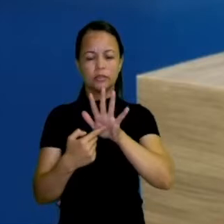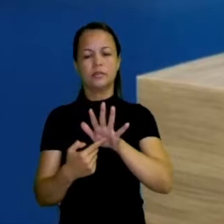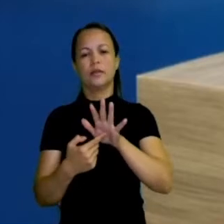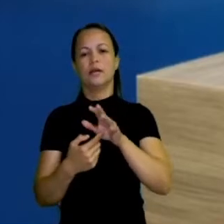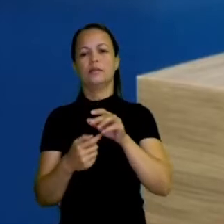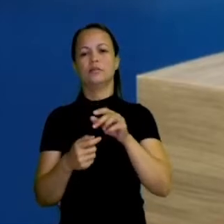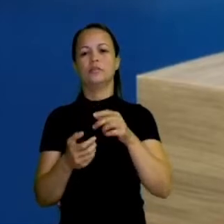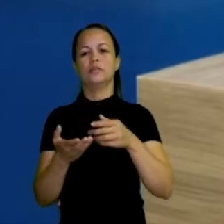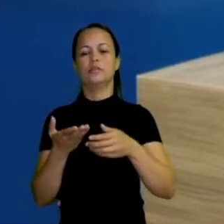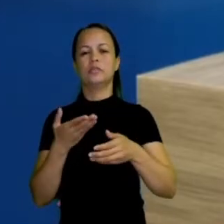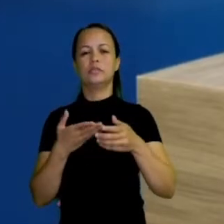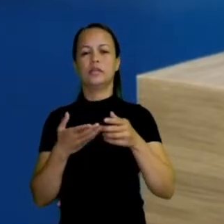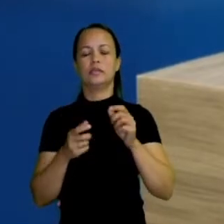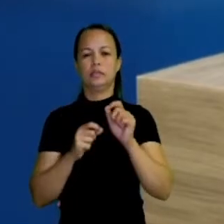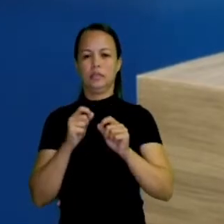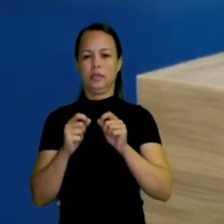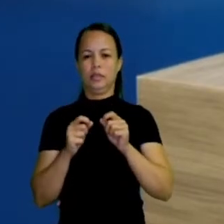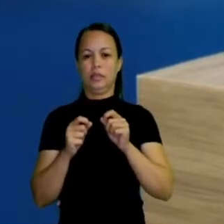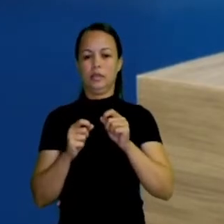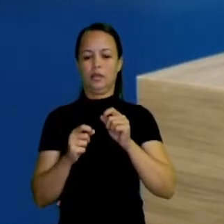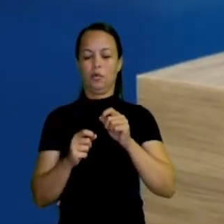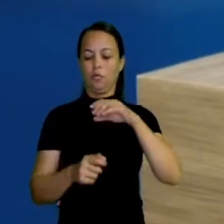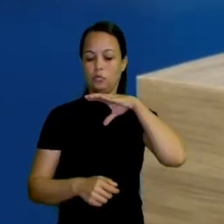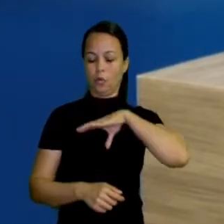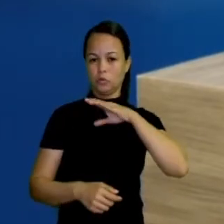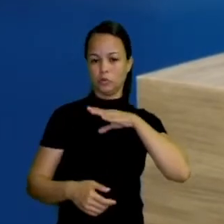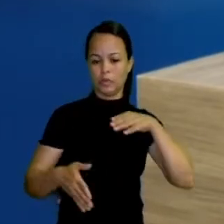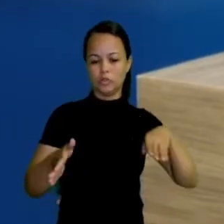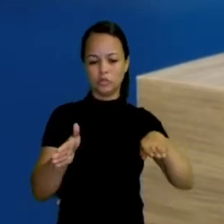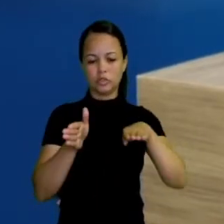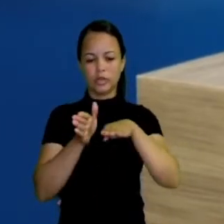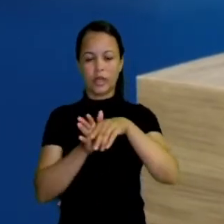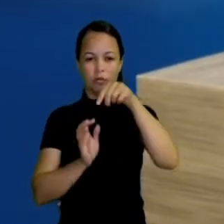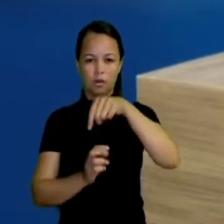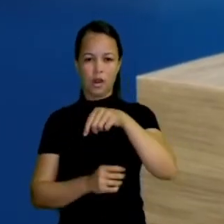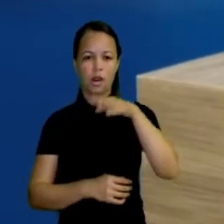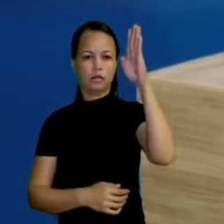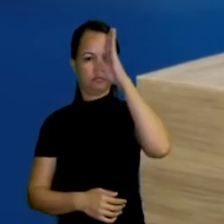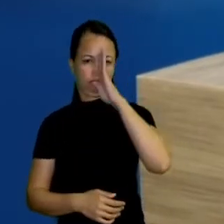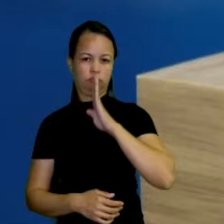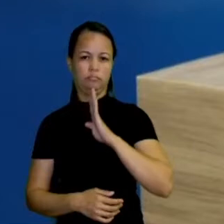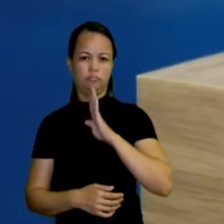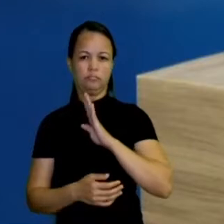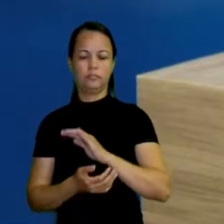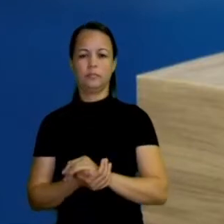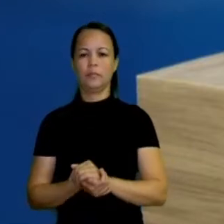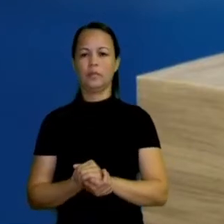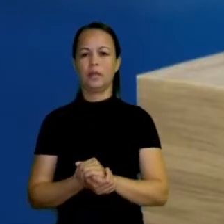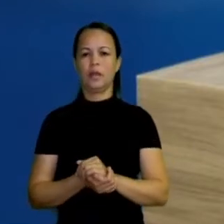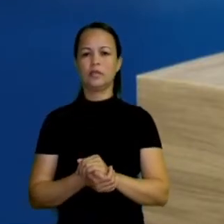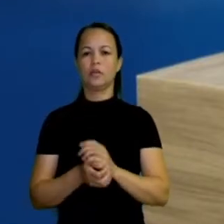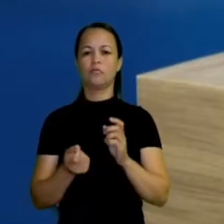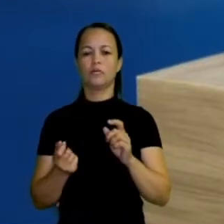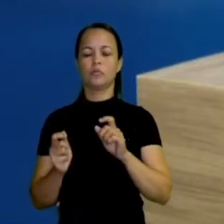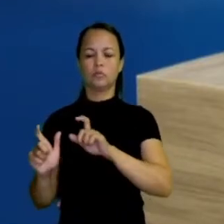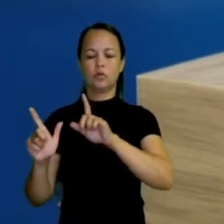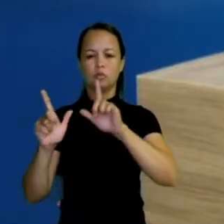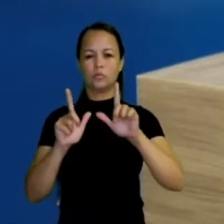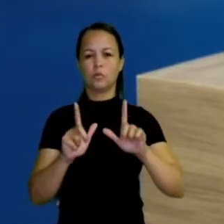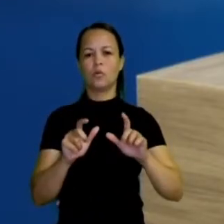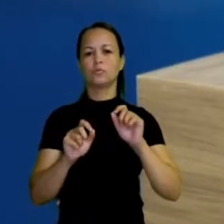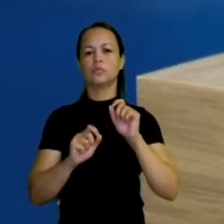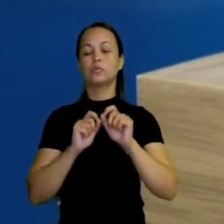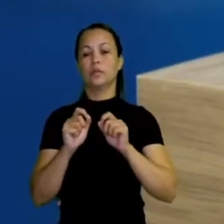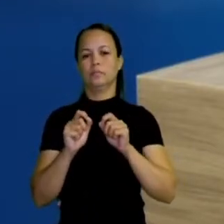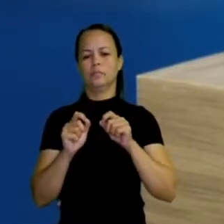certo? Desde que os portugueses chegaram até o Brasil. Então, vamos ver um próximo ponto. E aí,